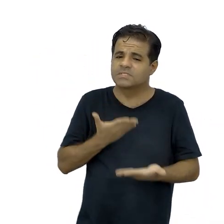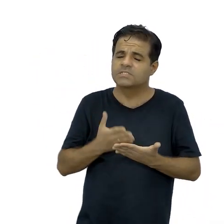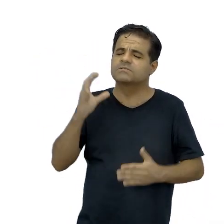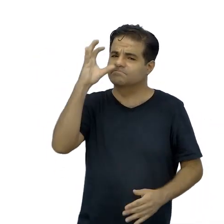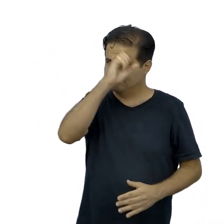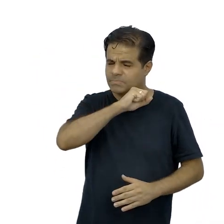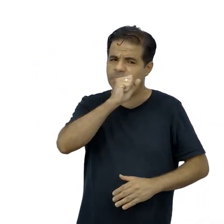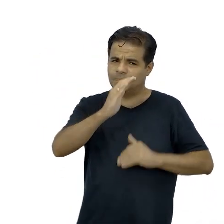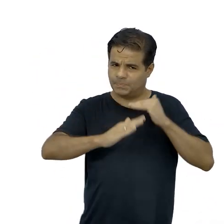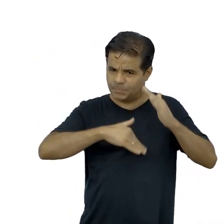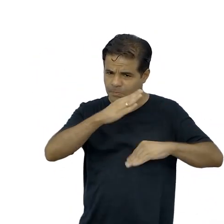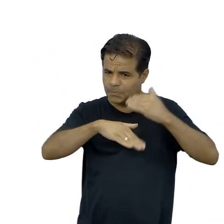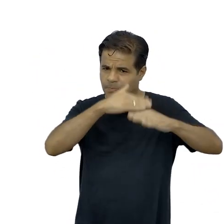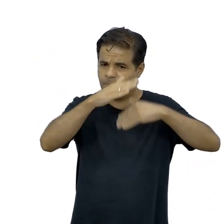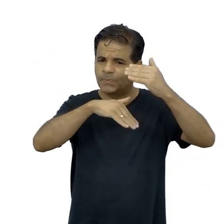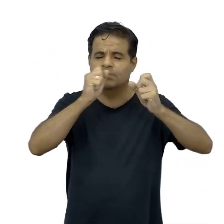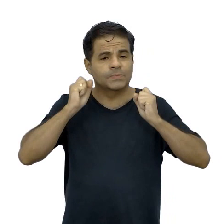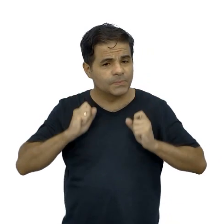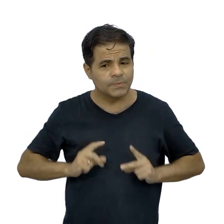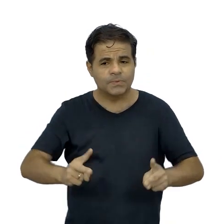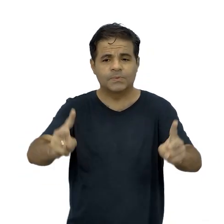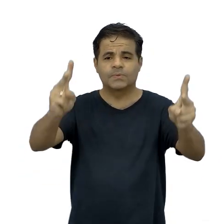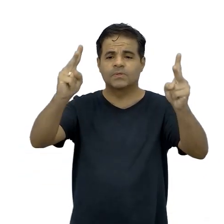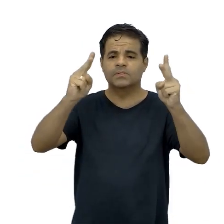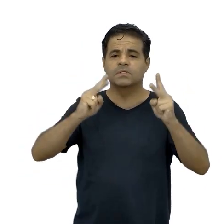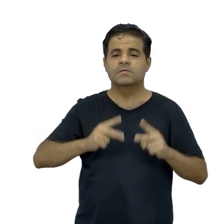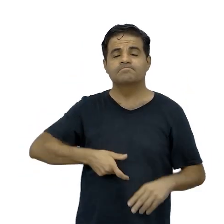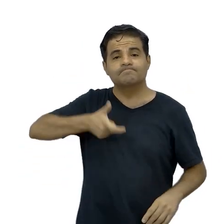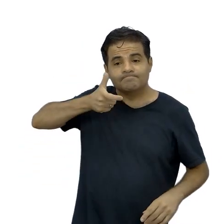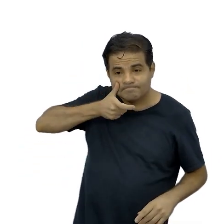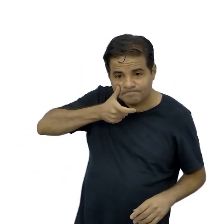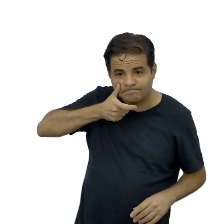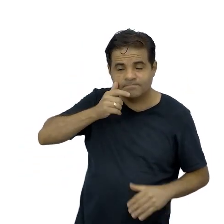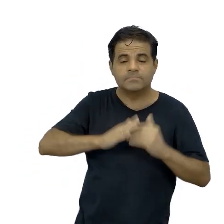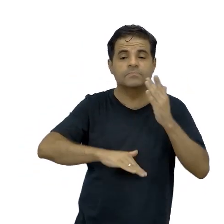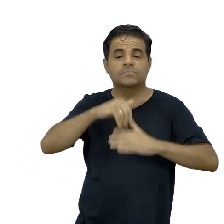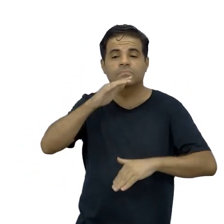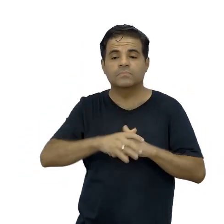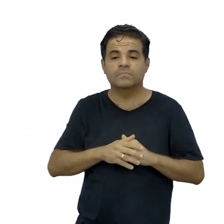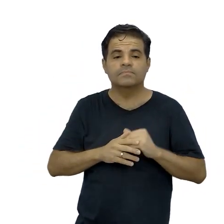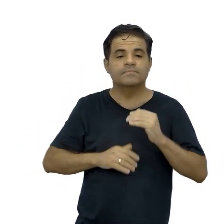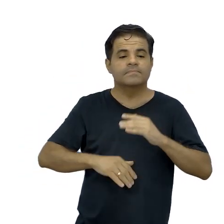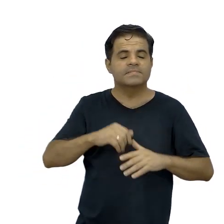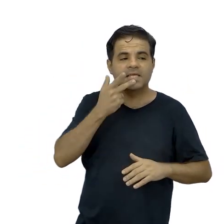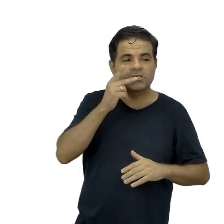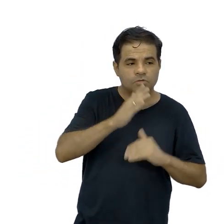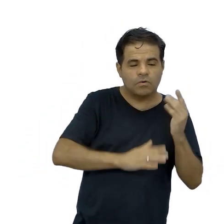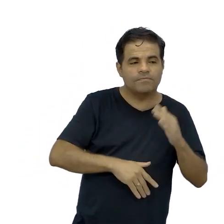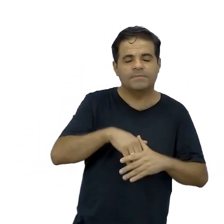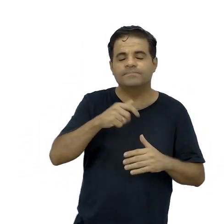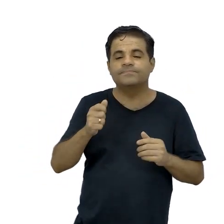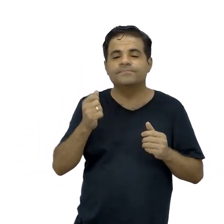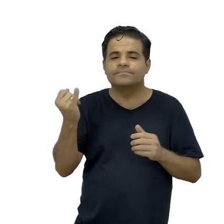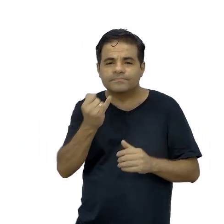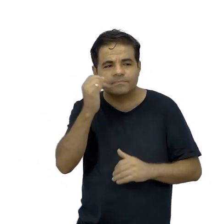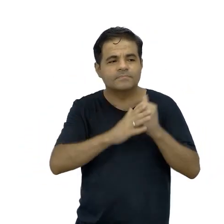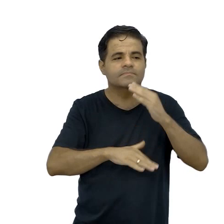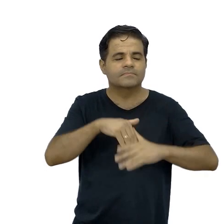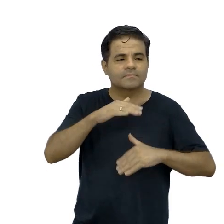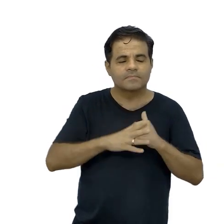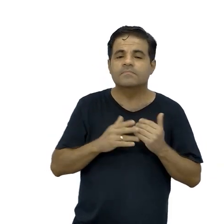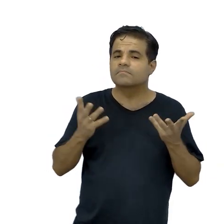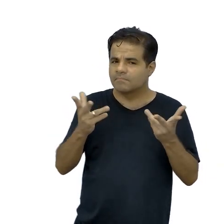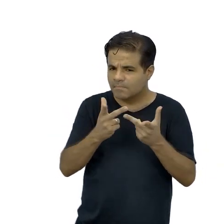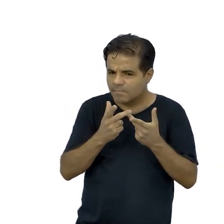continuem avançando na sua trajetória escolar. Foram consideradas na elaboração da matriz de habilidades essenciais, tanto as